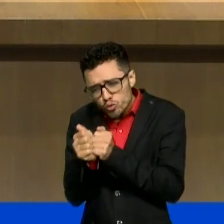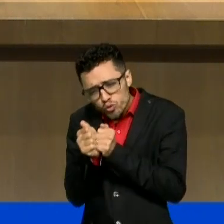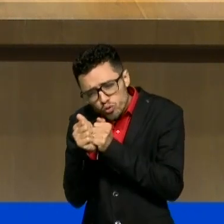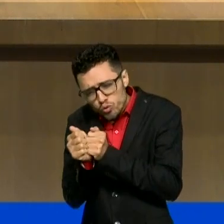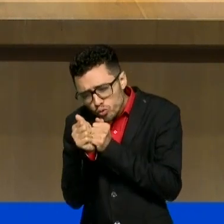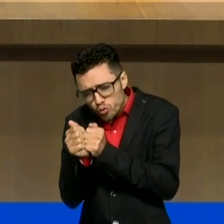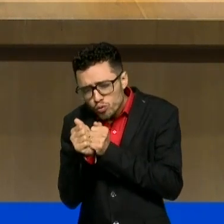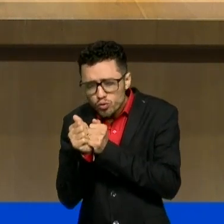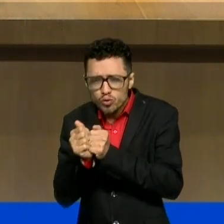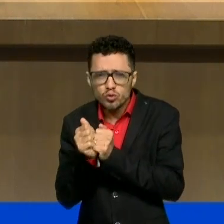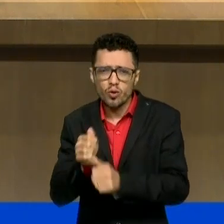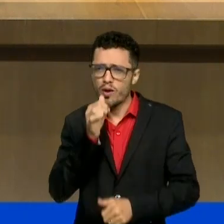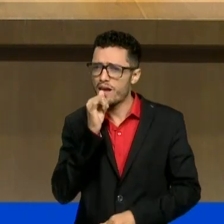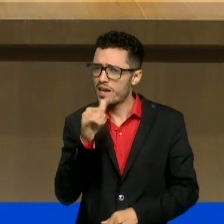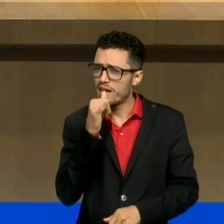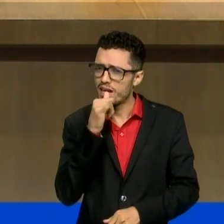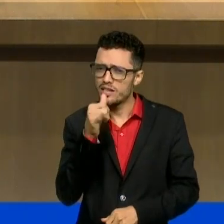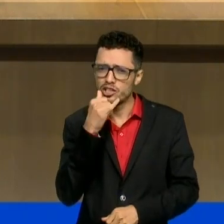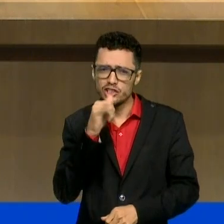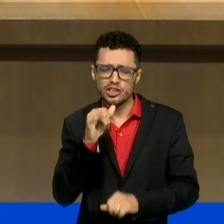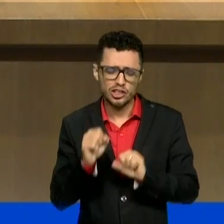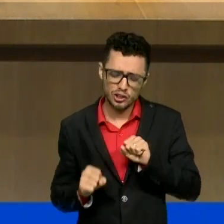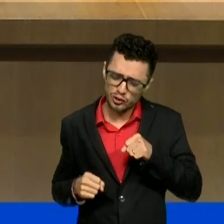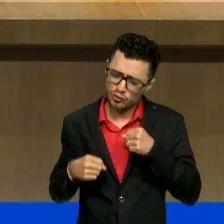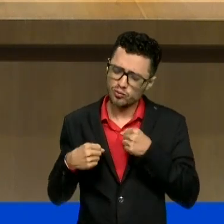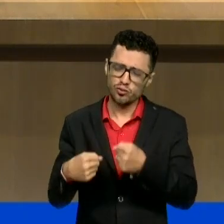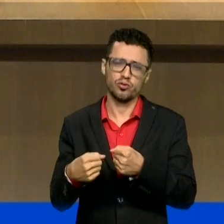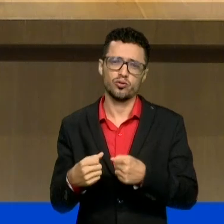toda a disposição.